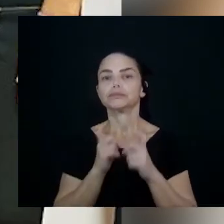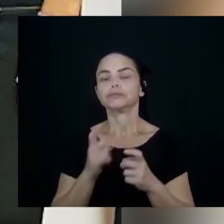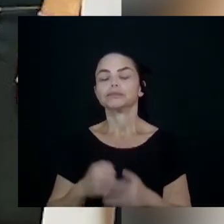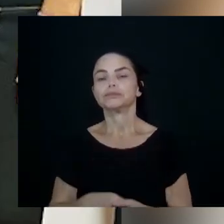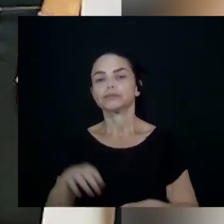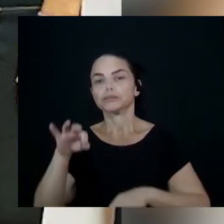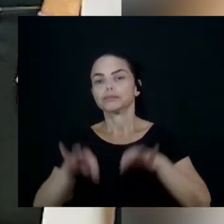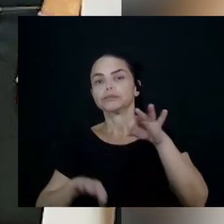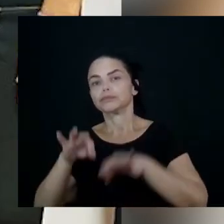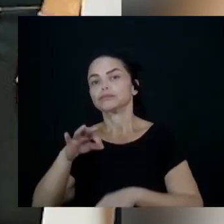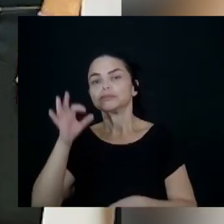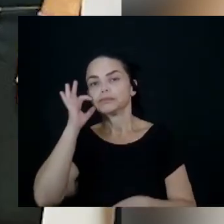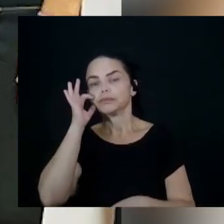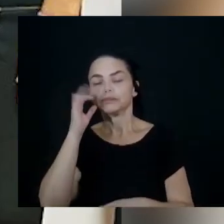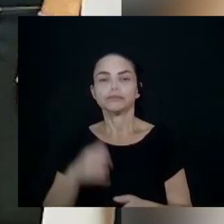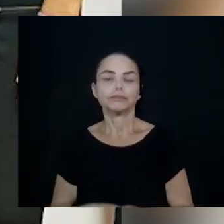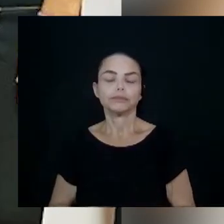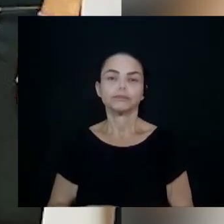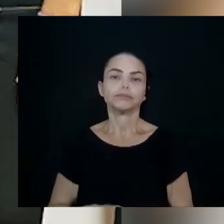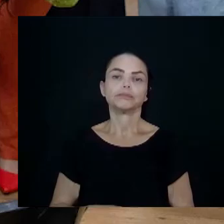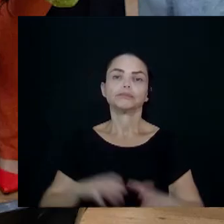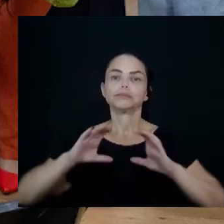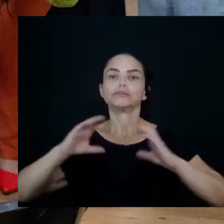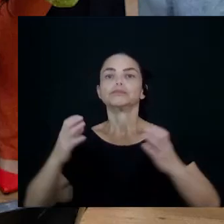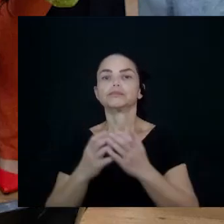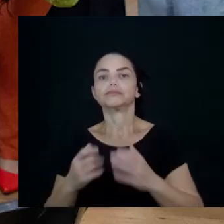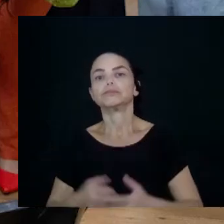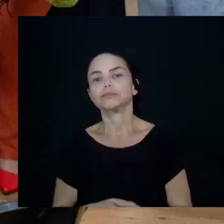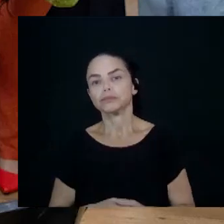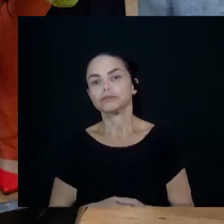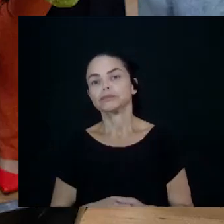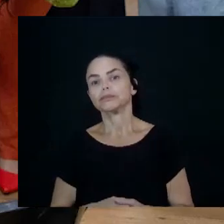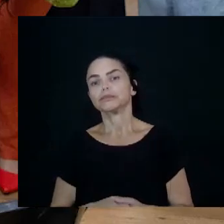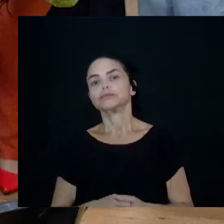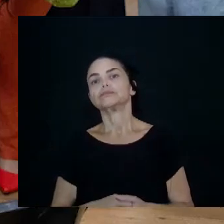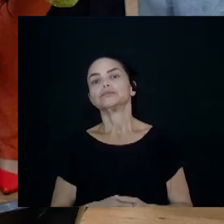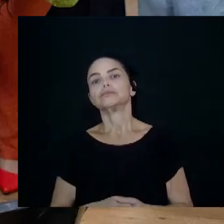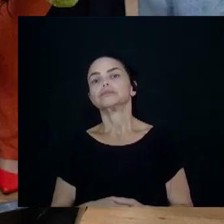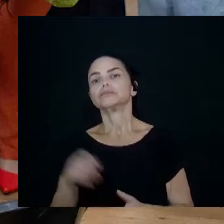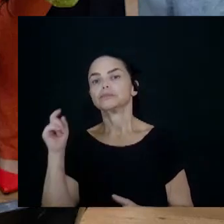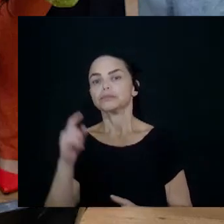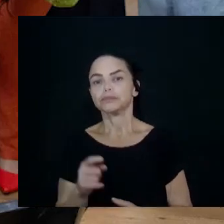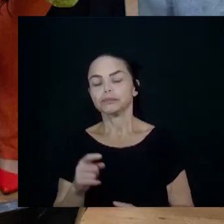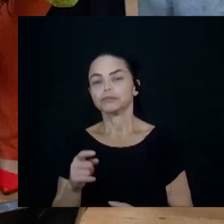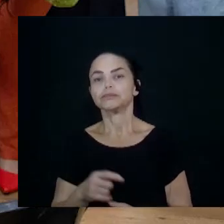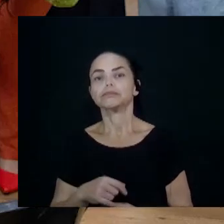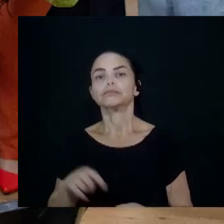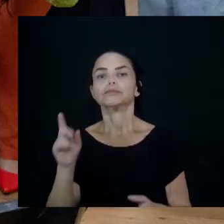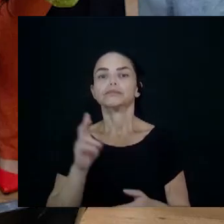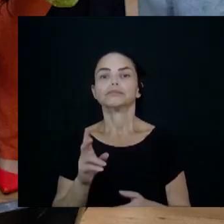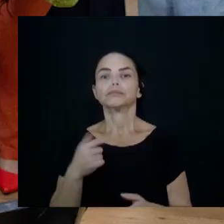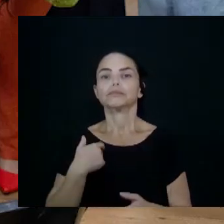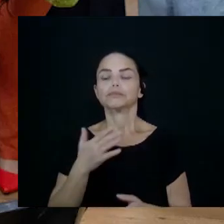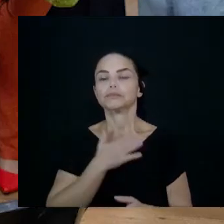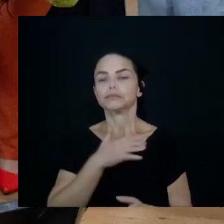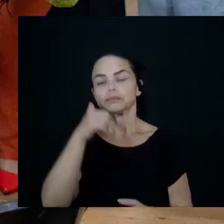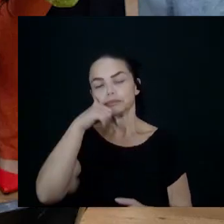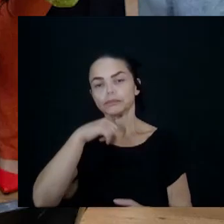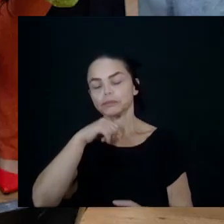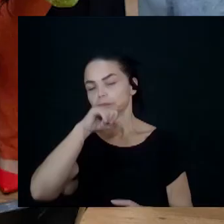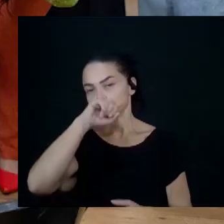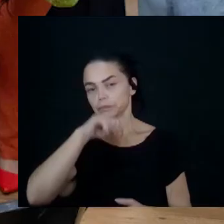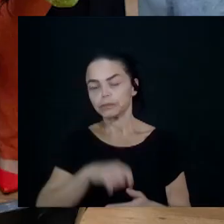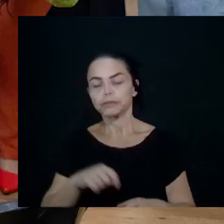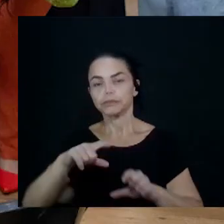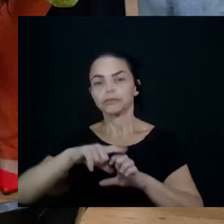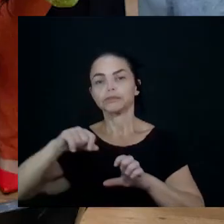isso culminou num clube que a gente chamou de Clube ESME, que nada mais é que um acróstico, né, de Eu Sou Mãe Empreendedora, mas também,